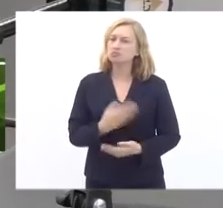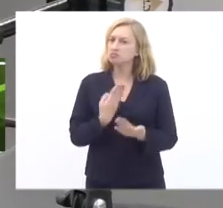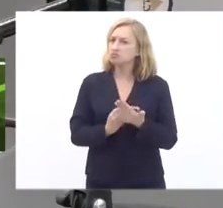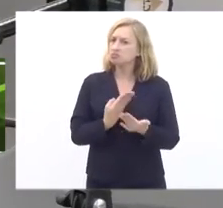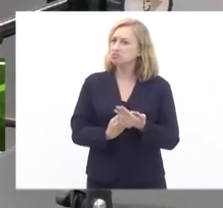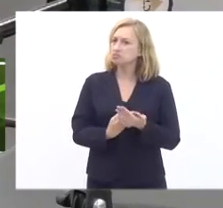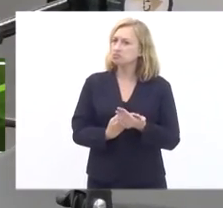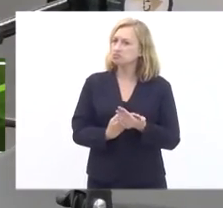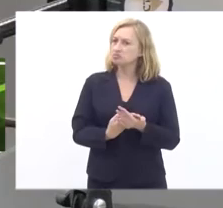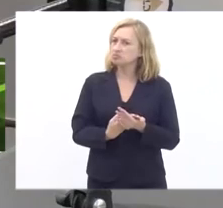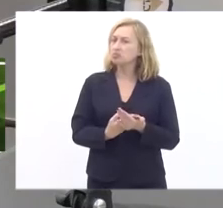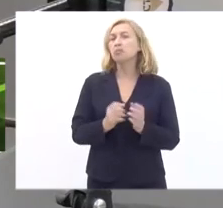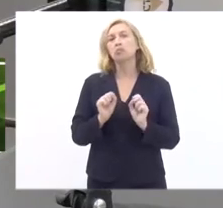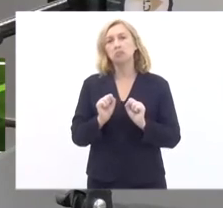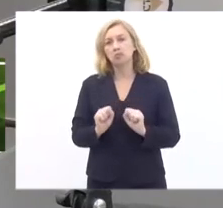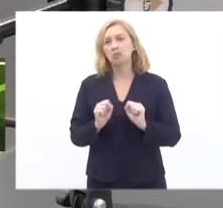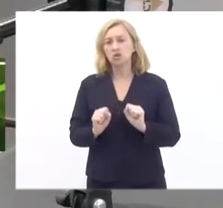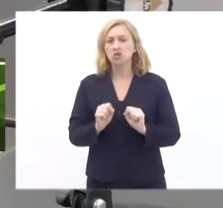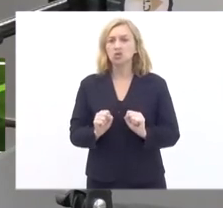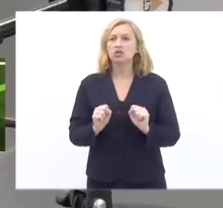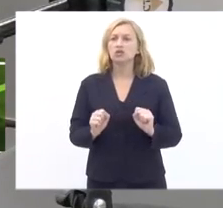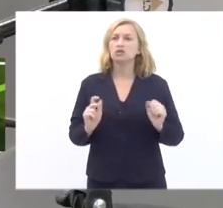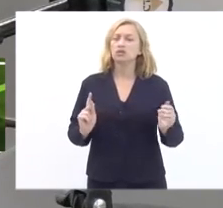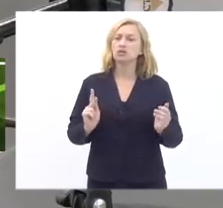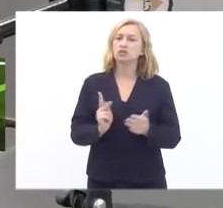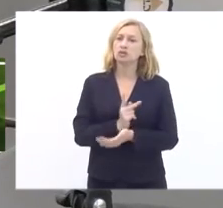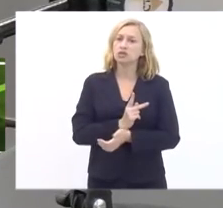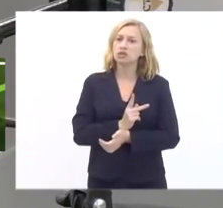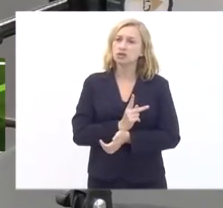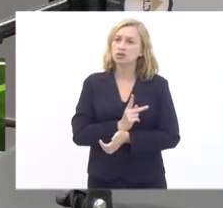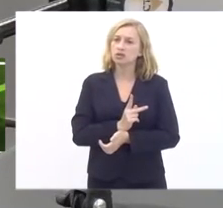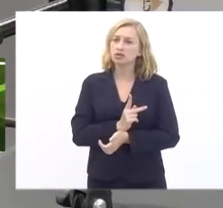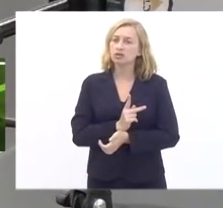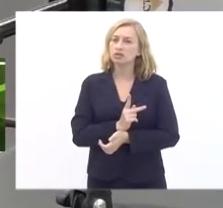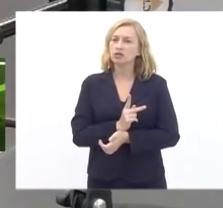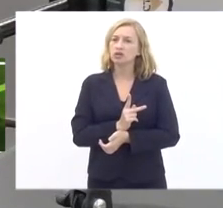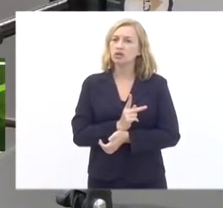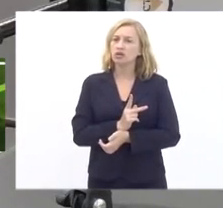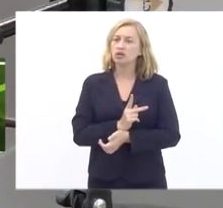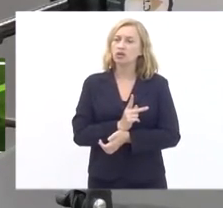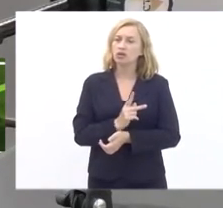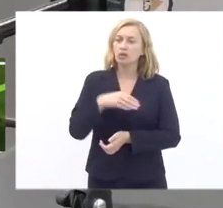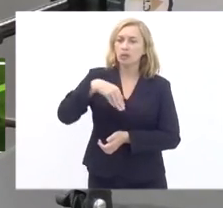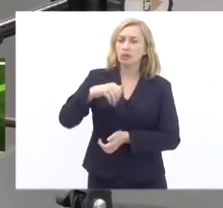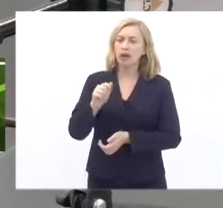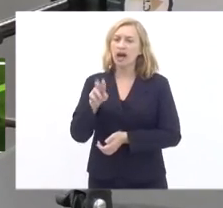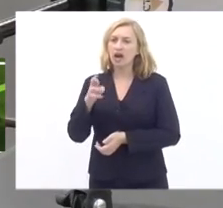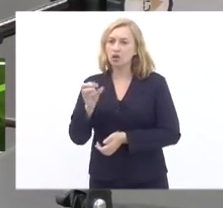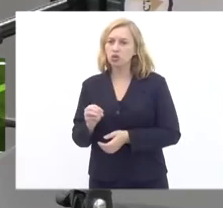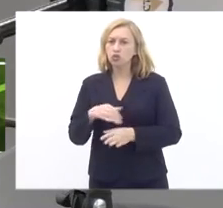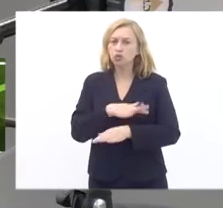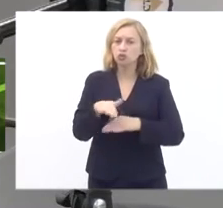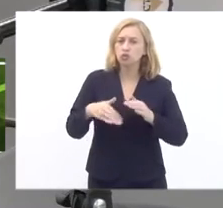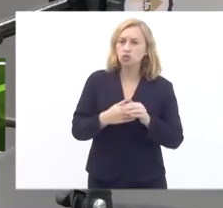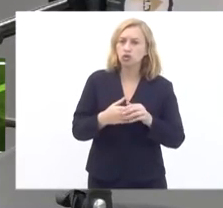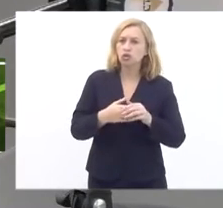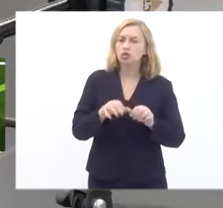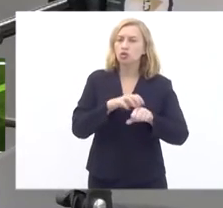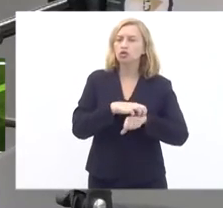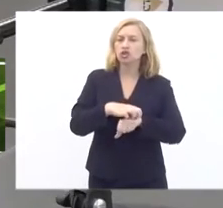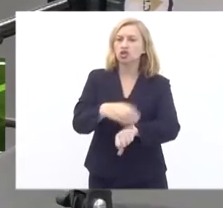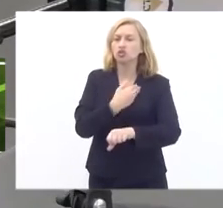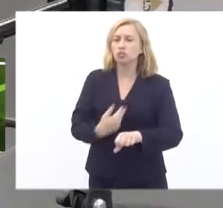estudos poderiam ocorrer de forma macro, com todos os modais, visando lá o bilhete